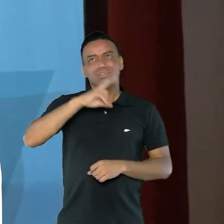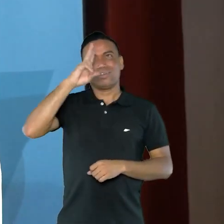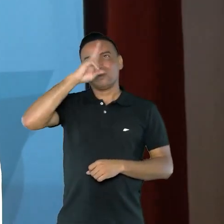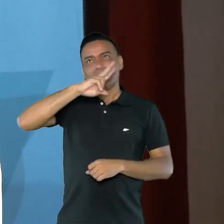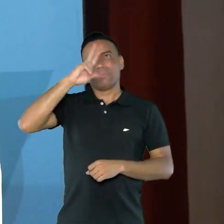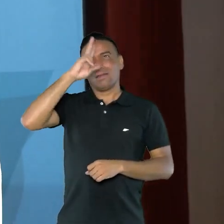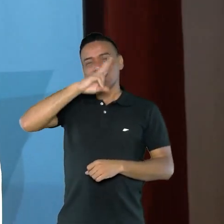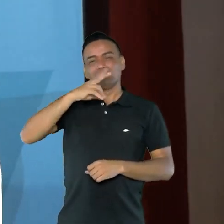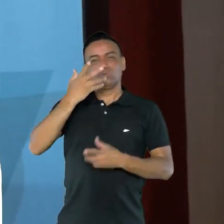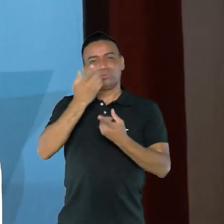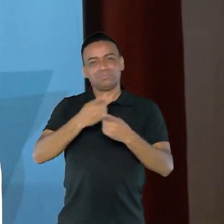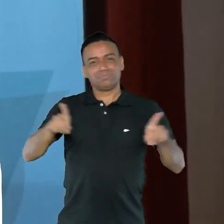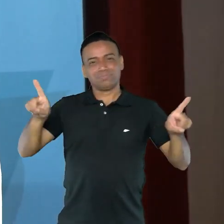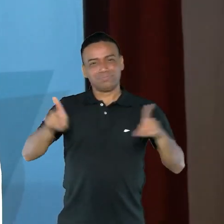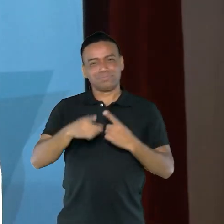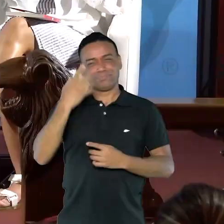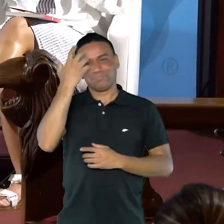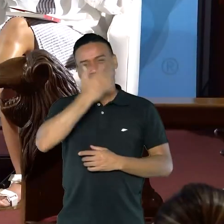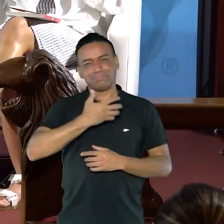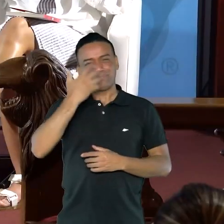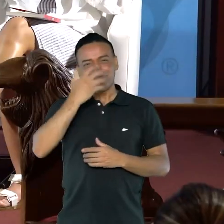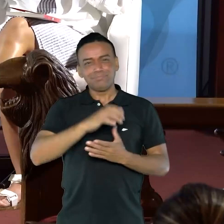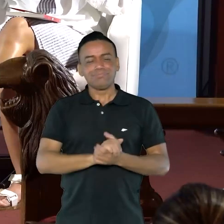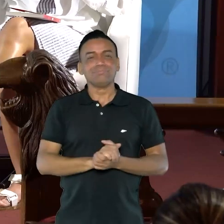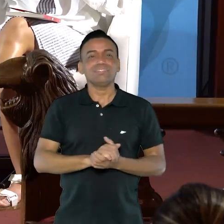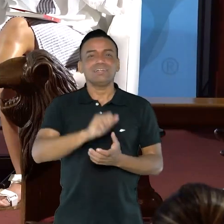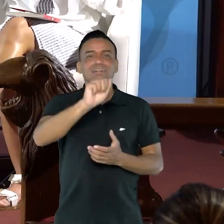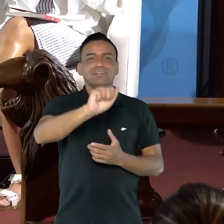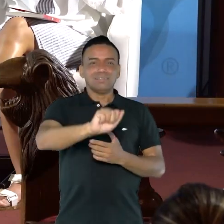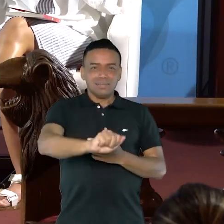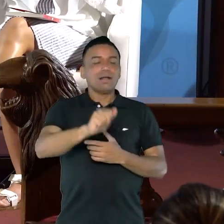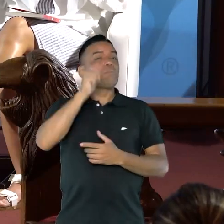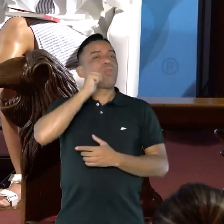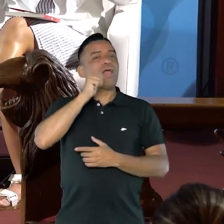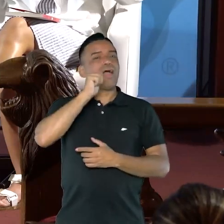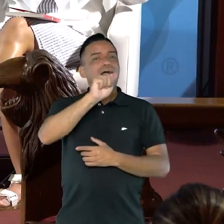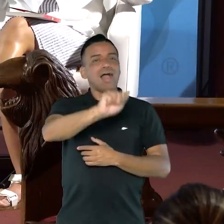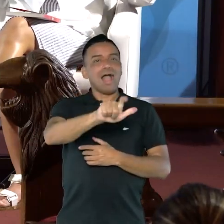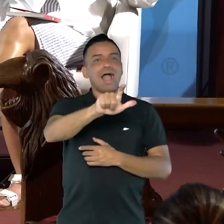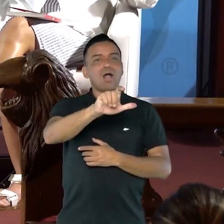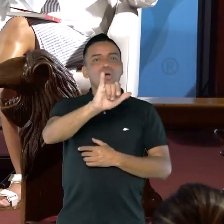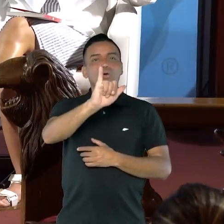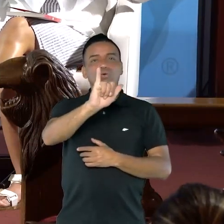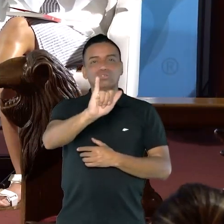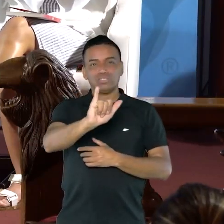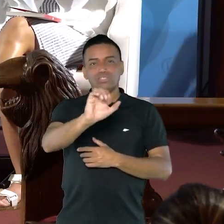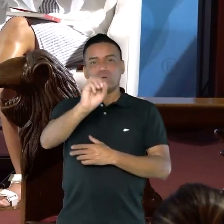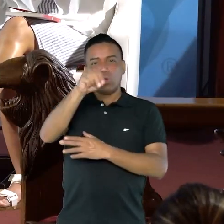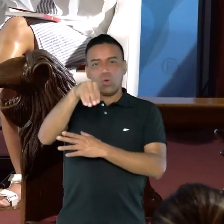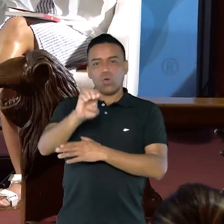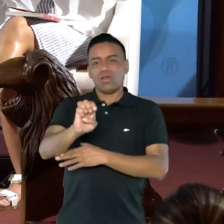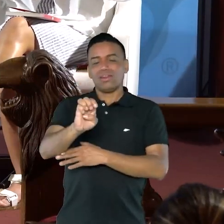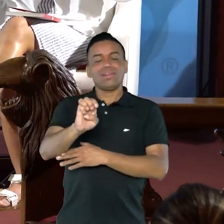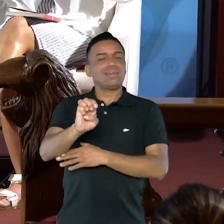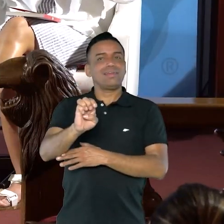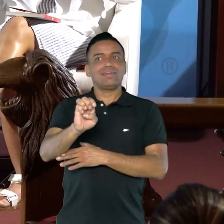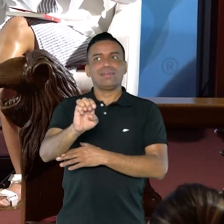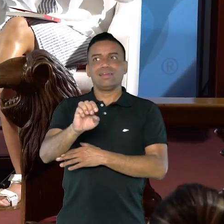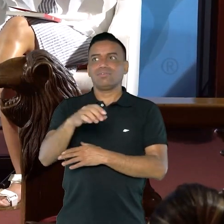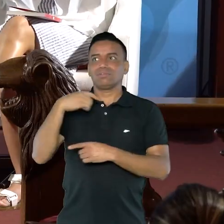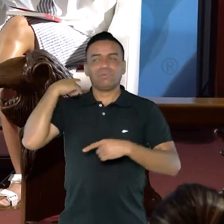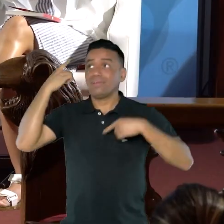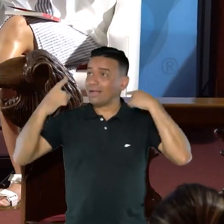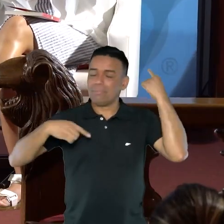agora de uma da Alcione, né? Você me vira a cabeça, você me faz perder o